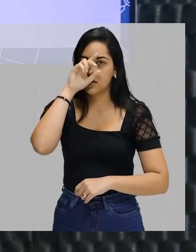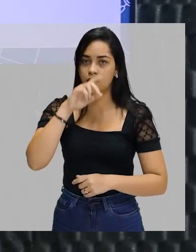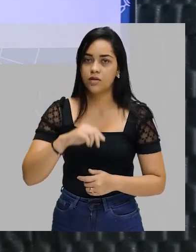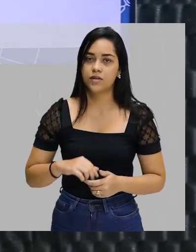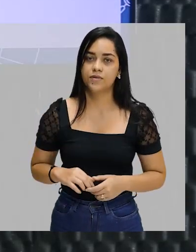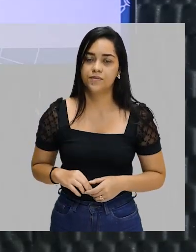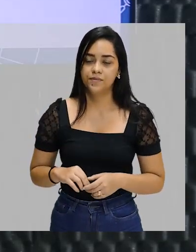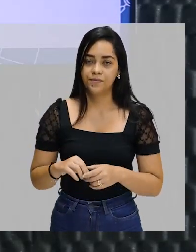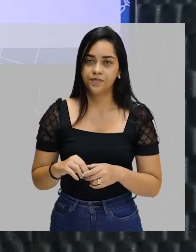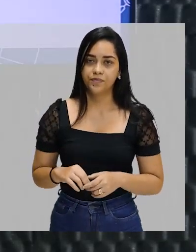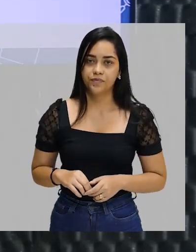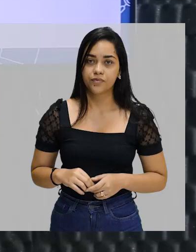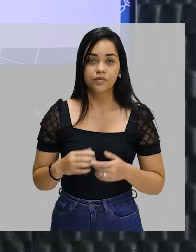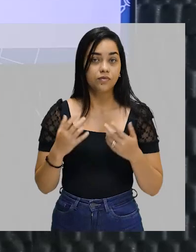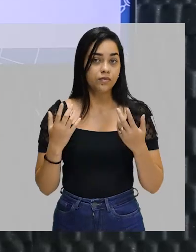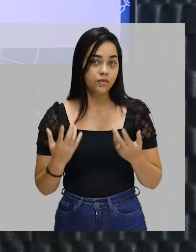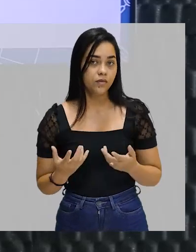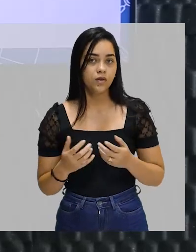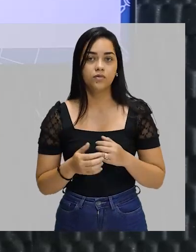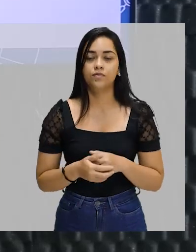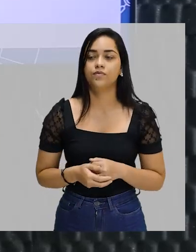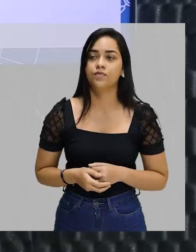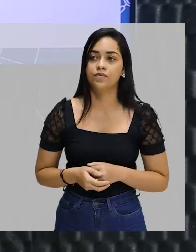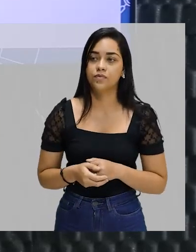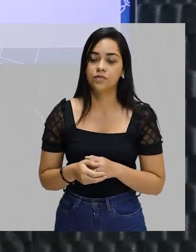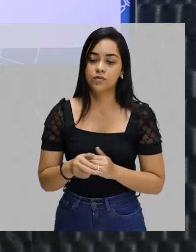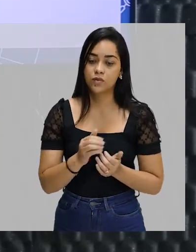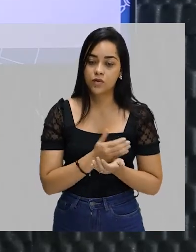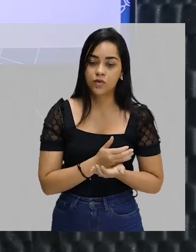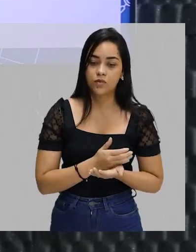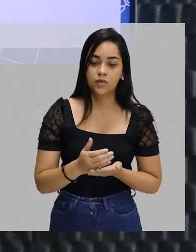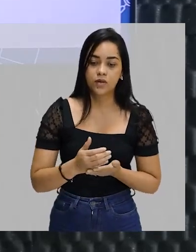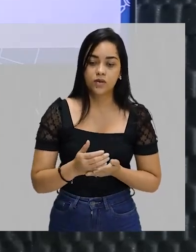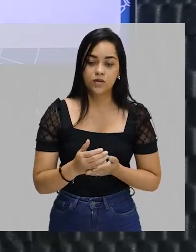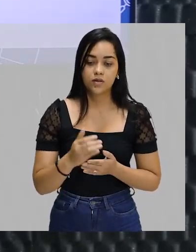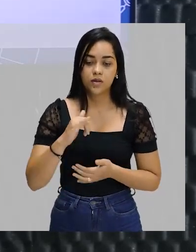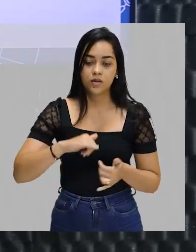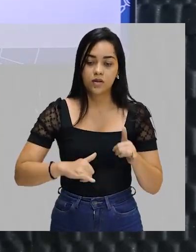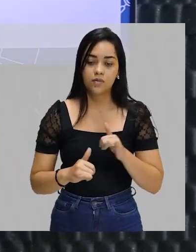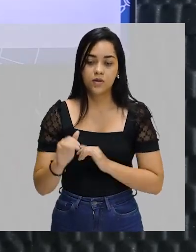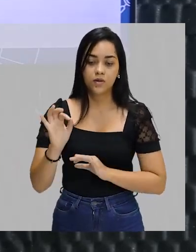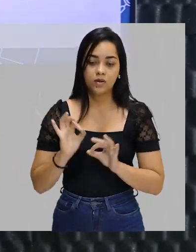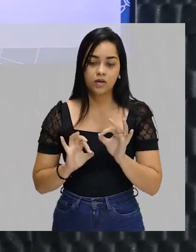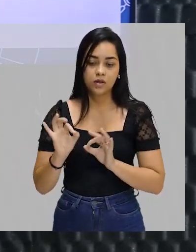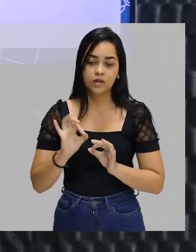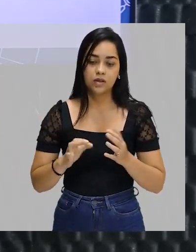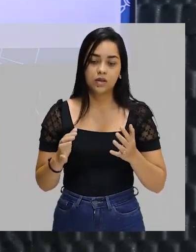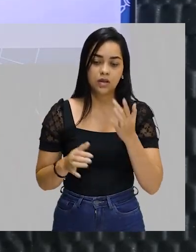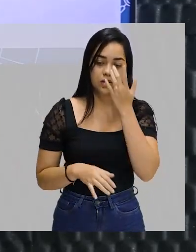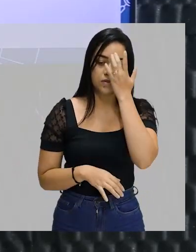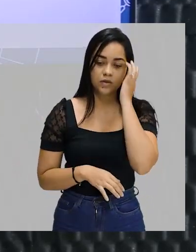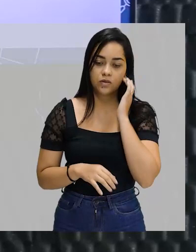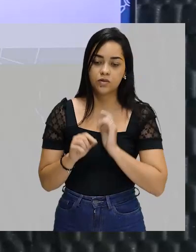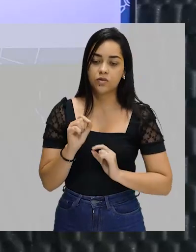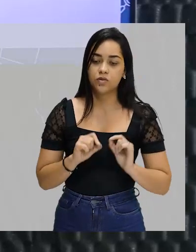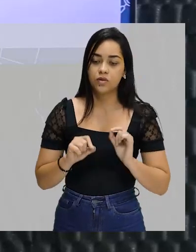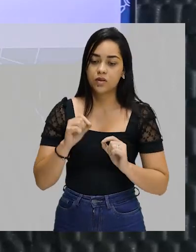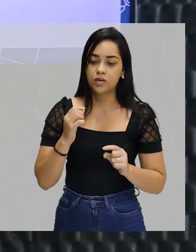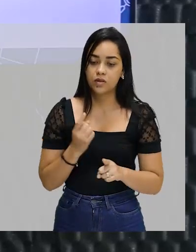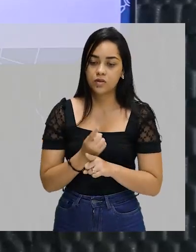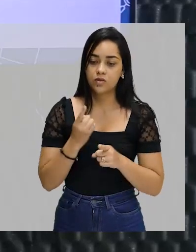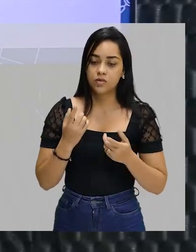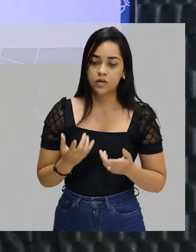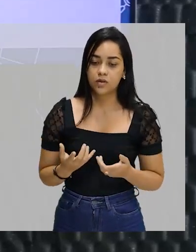partir das formigas. Então, no início da química orgânica, as pessoas iam